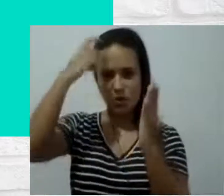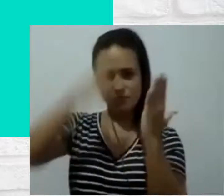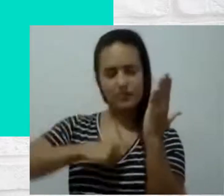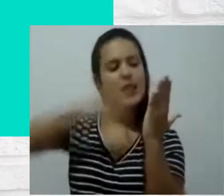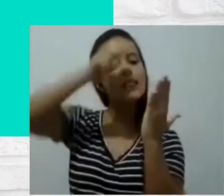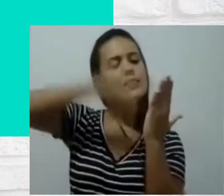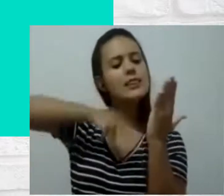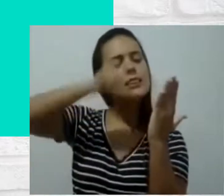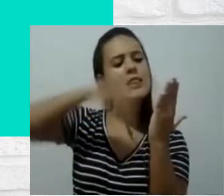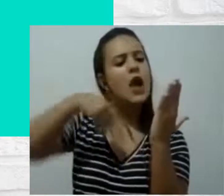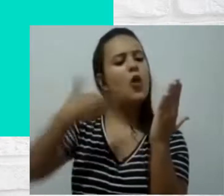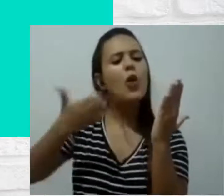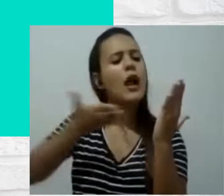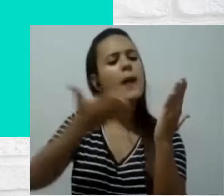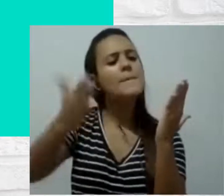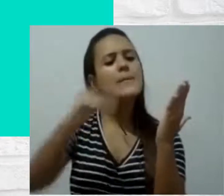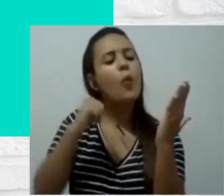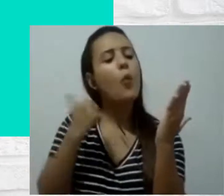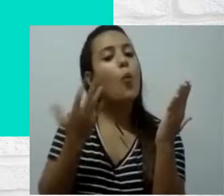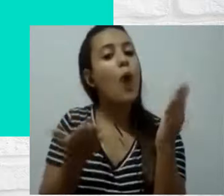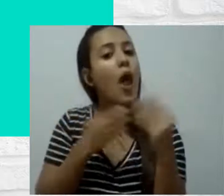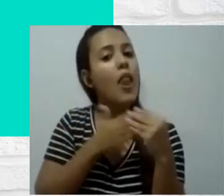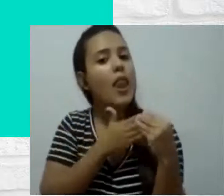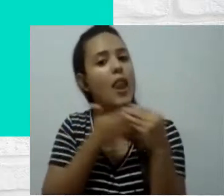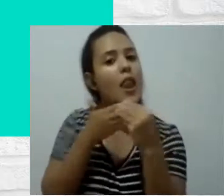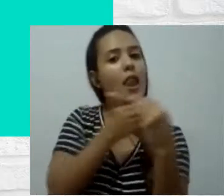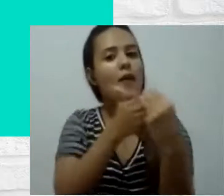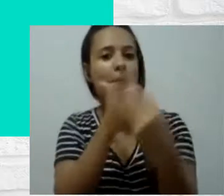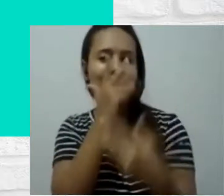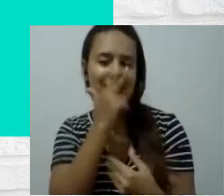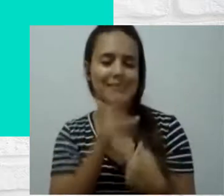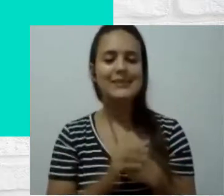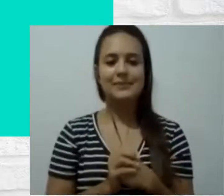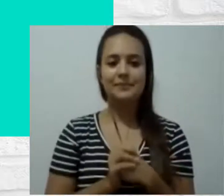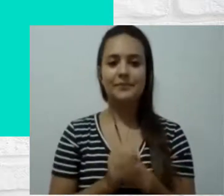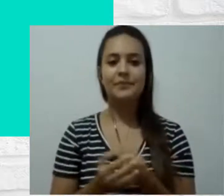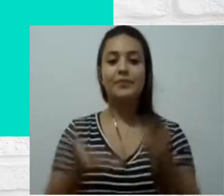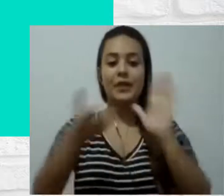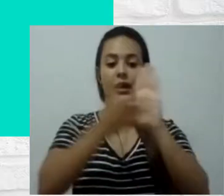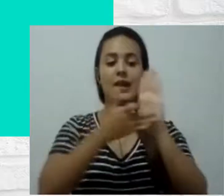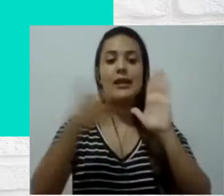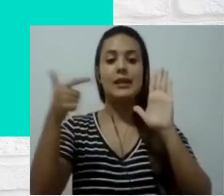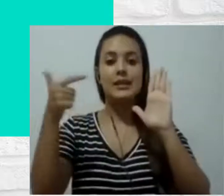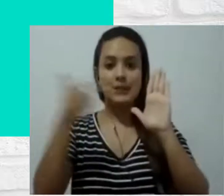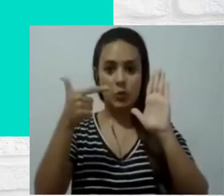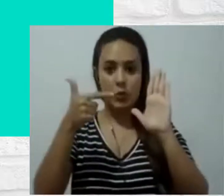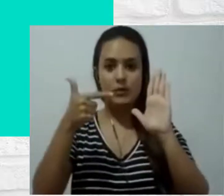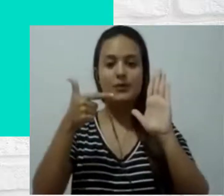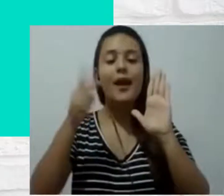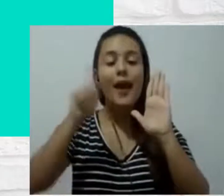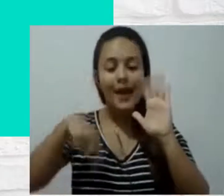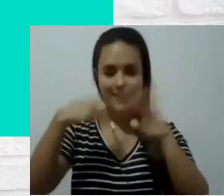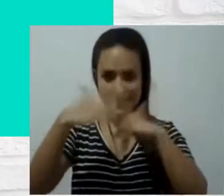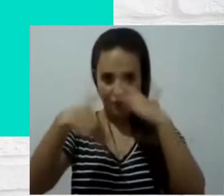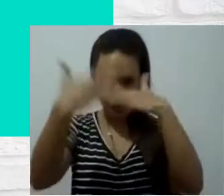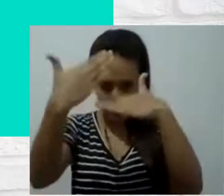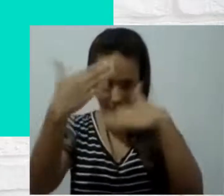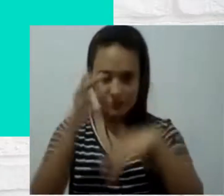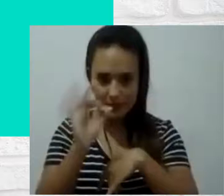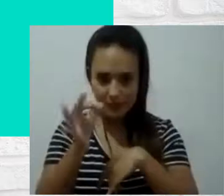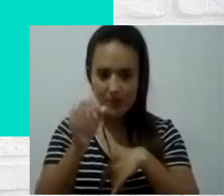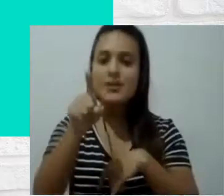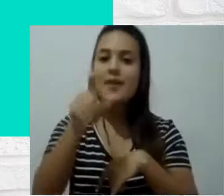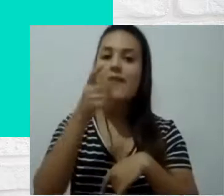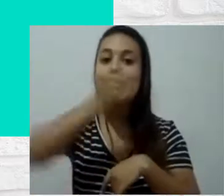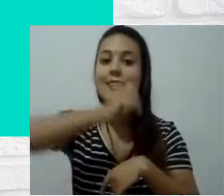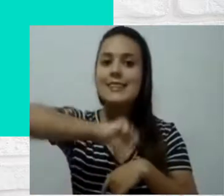desenvolver, como é que você vai levar o leitor para qual ponto, entendeu? E é a partir do desenvolvimento, que é